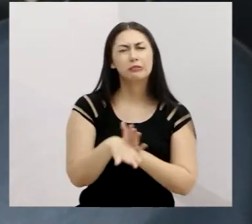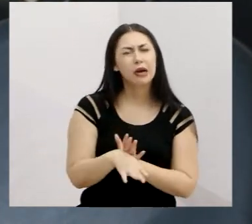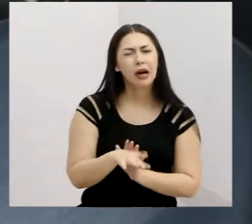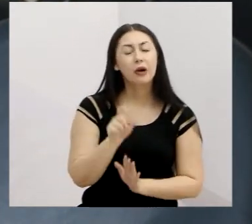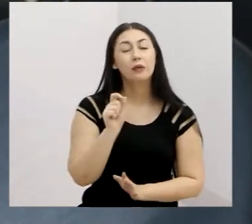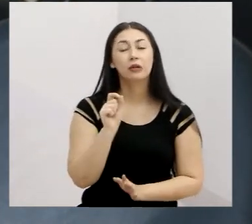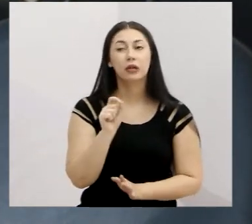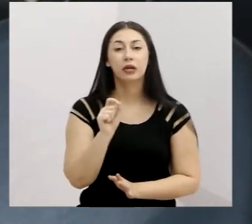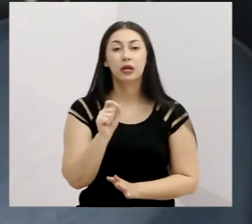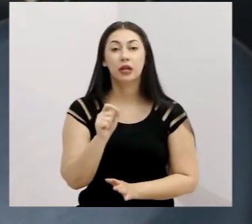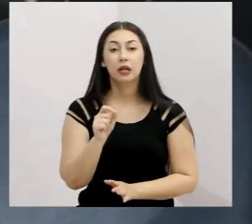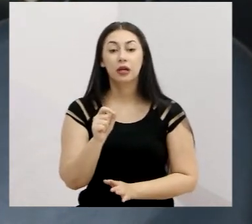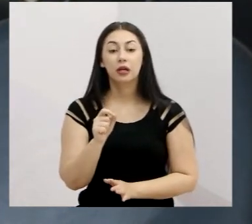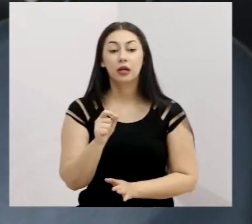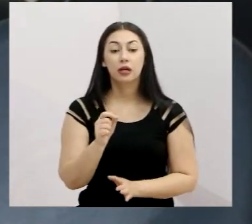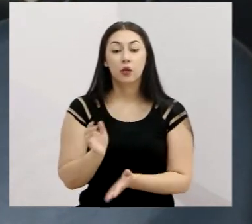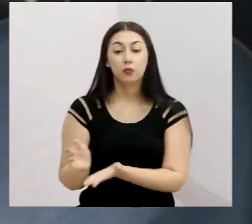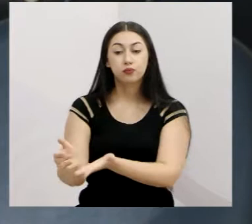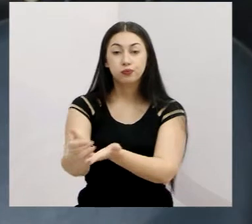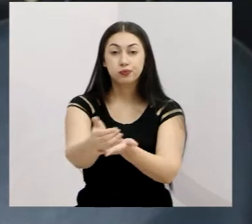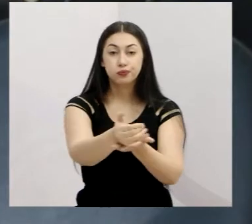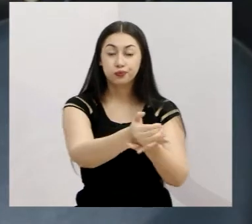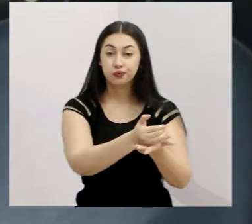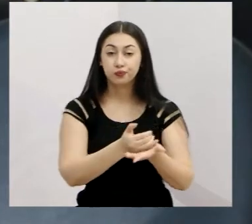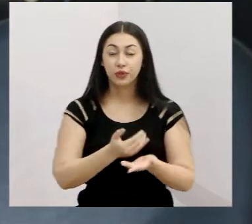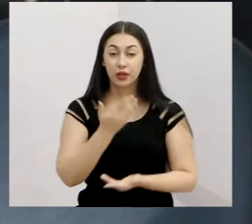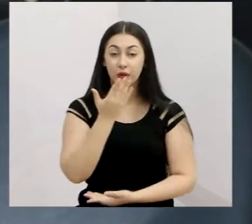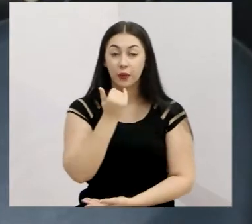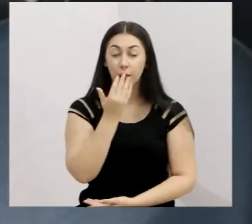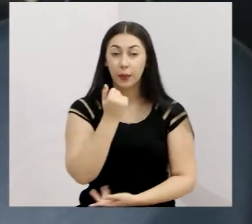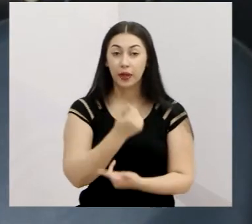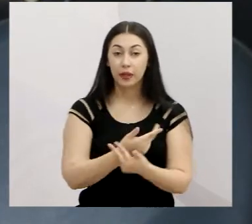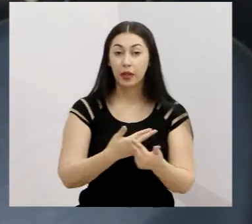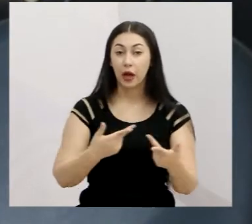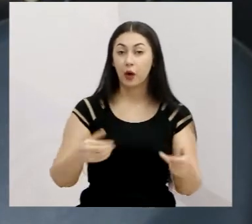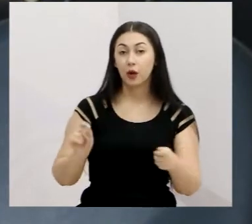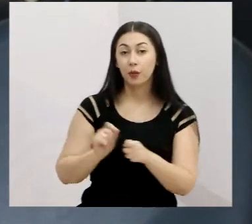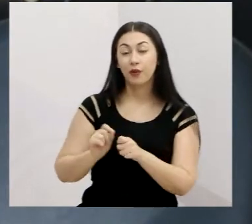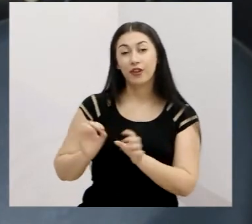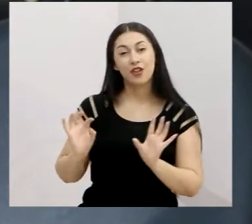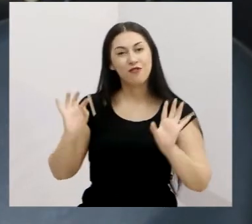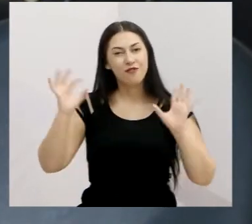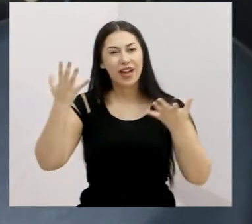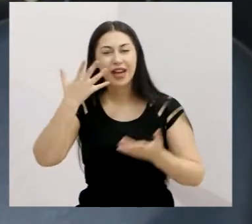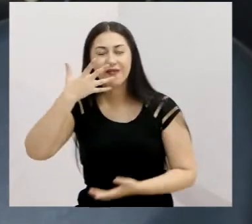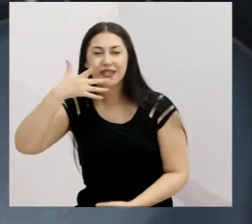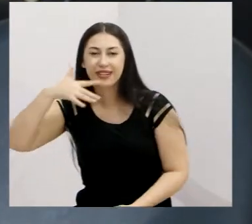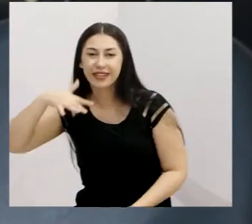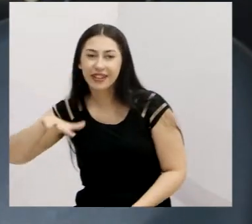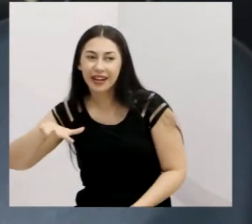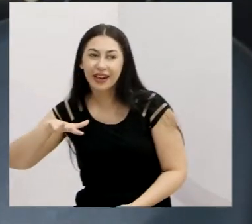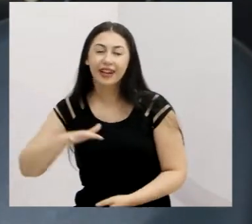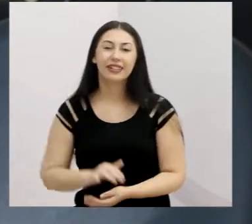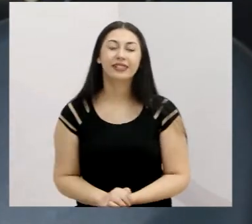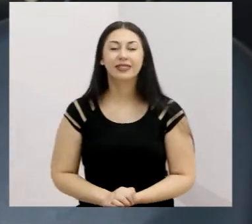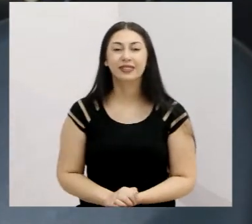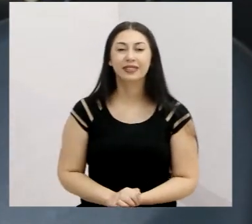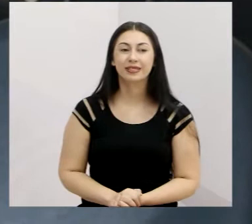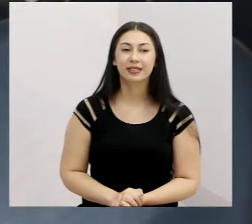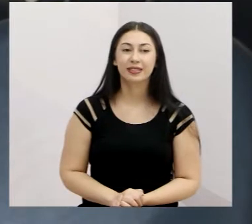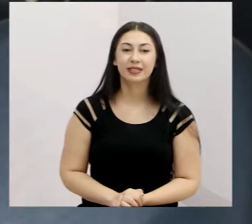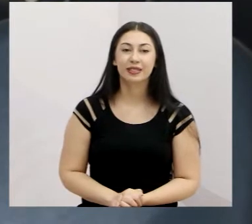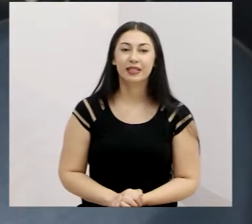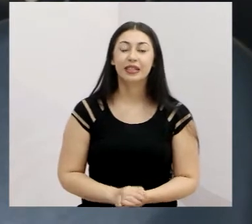arrecadar alimentos coisas para festinha das crianças Dra Fernanda Teresinha